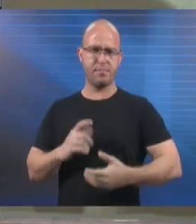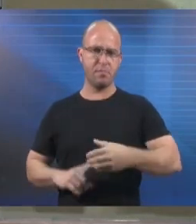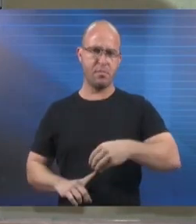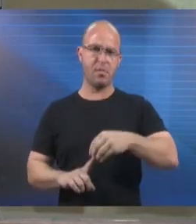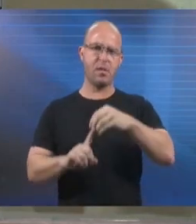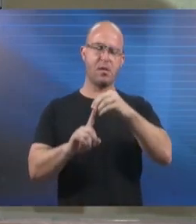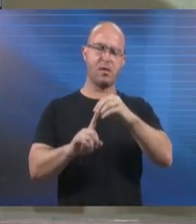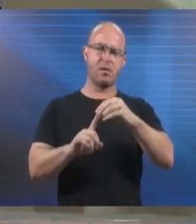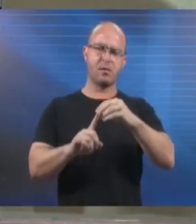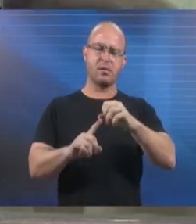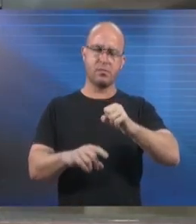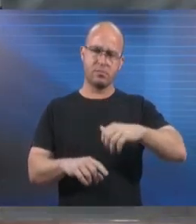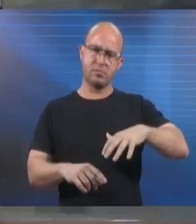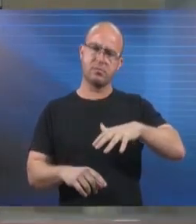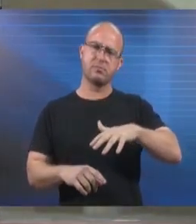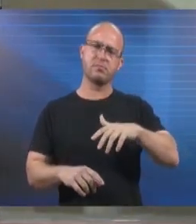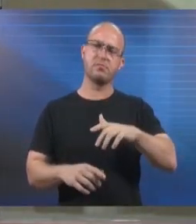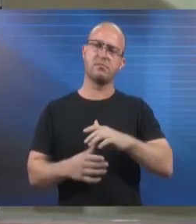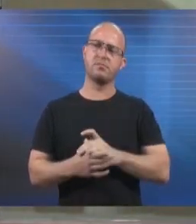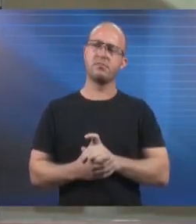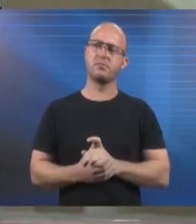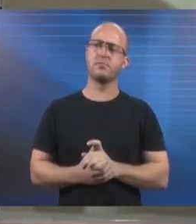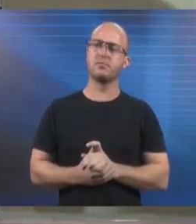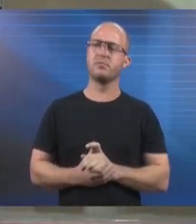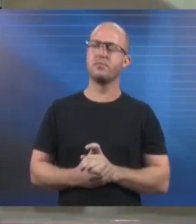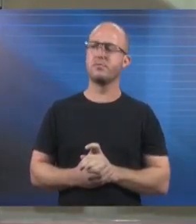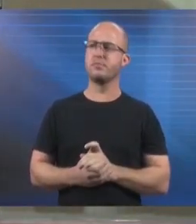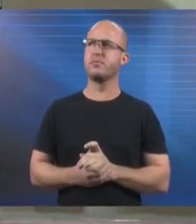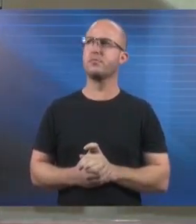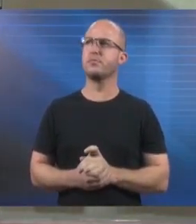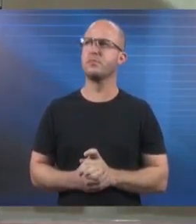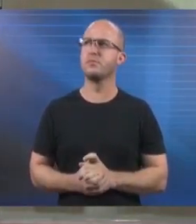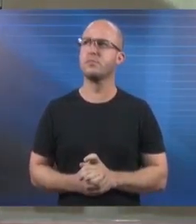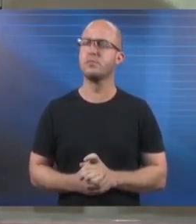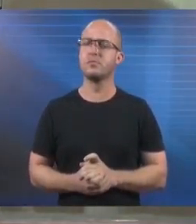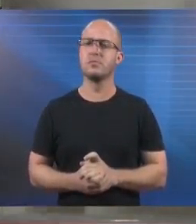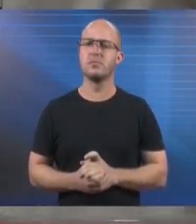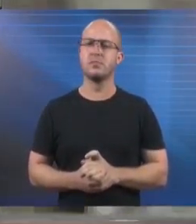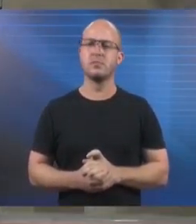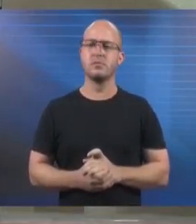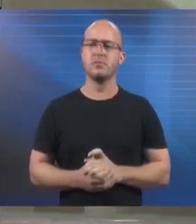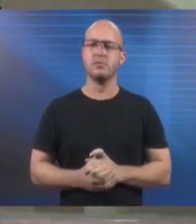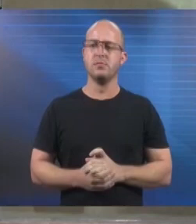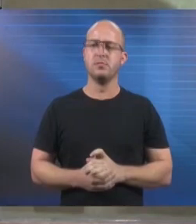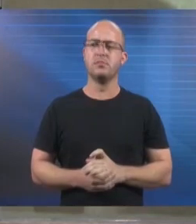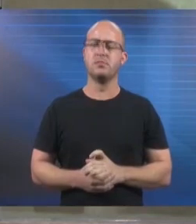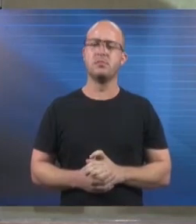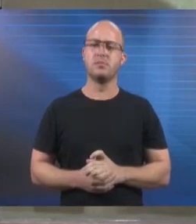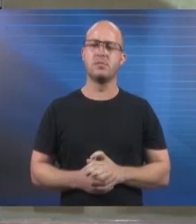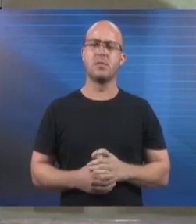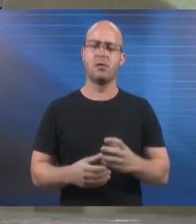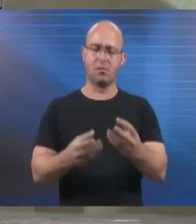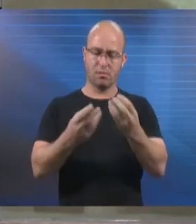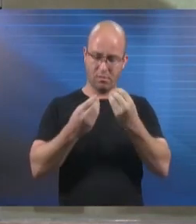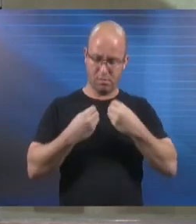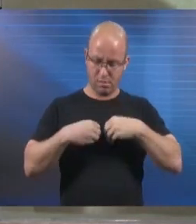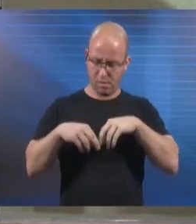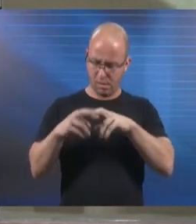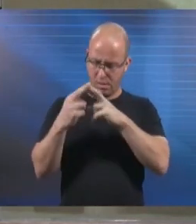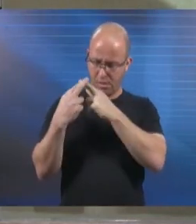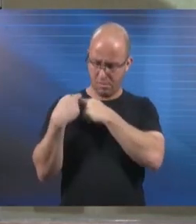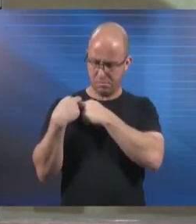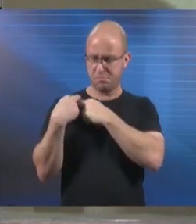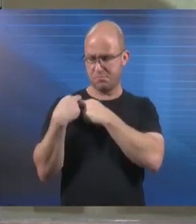nessa situação né e e tomar e trazer para ela a responsabilidade